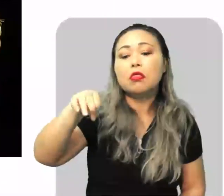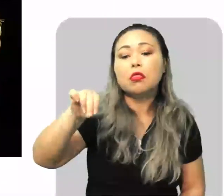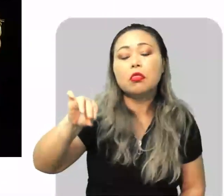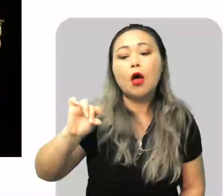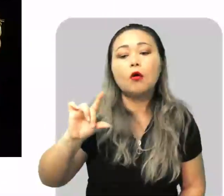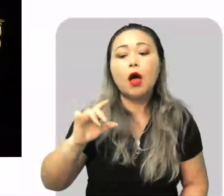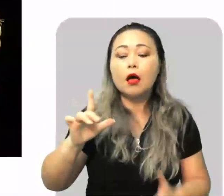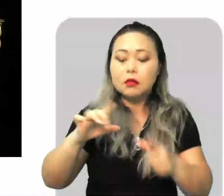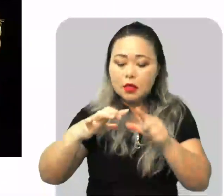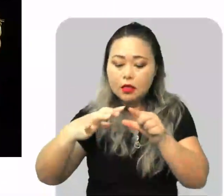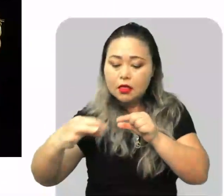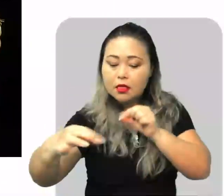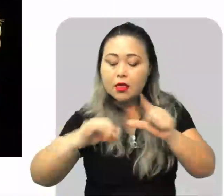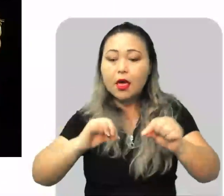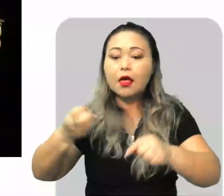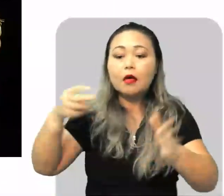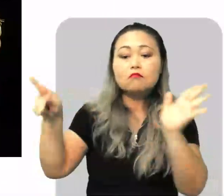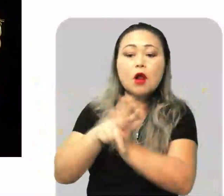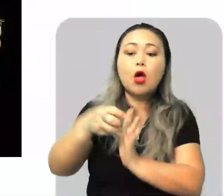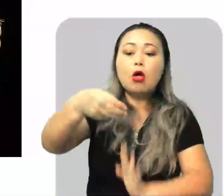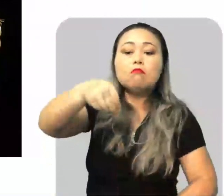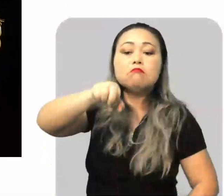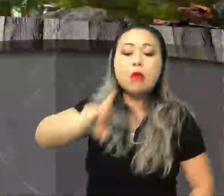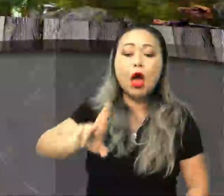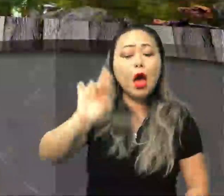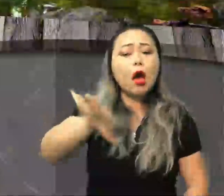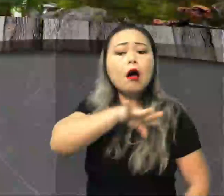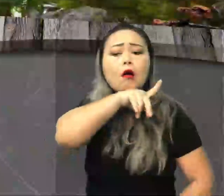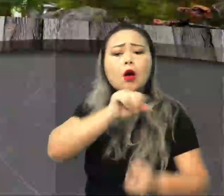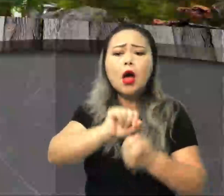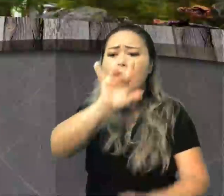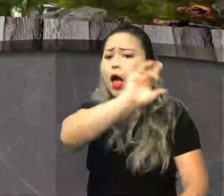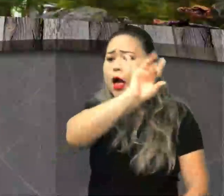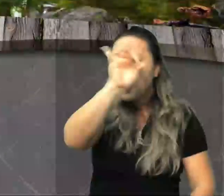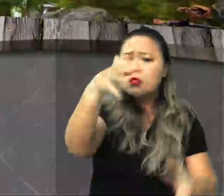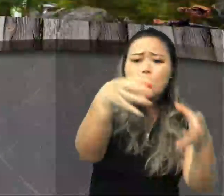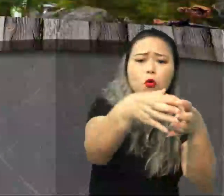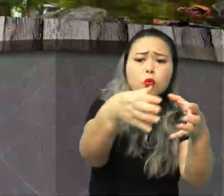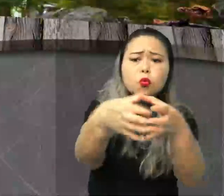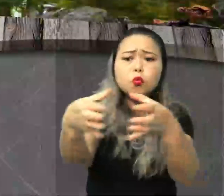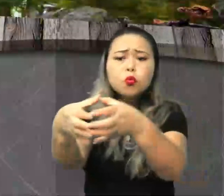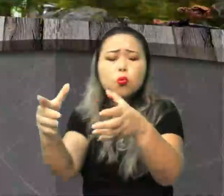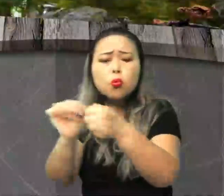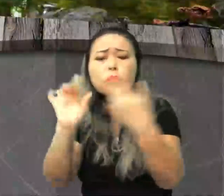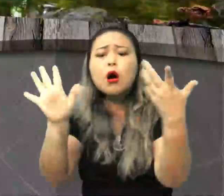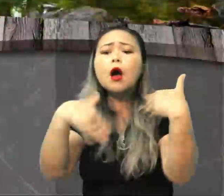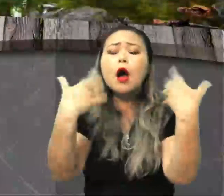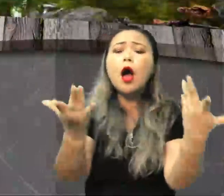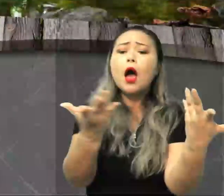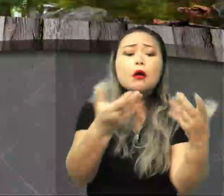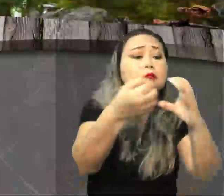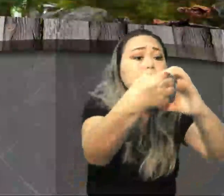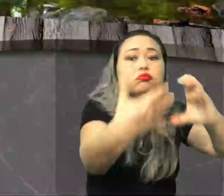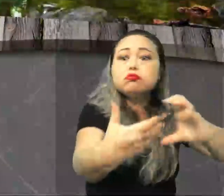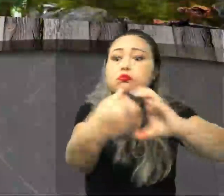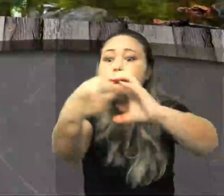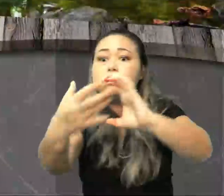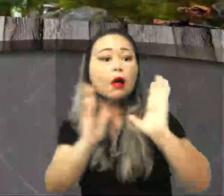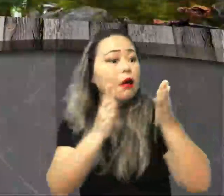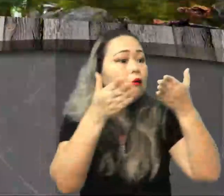aí a estrela do mar, tá? Que são animais, cada um desses grupos, gente, vão ter